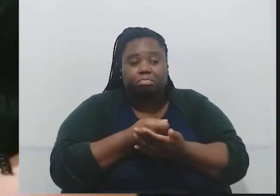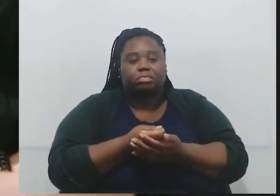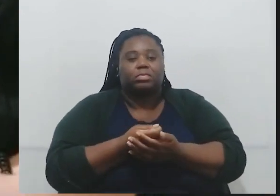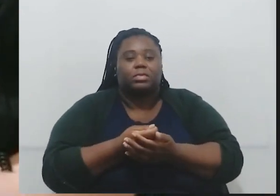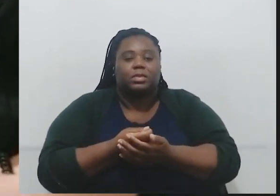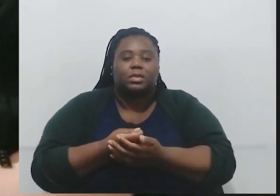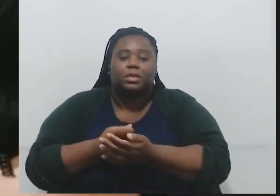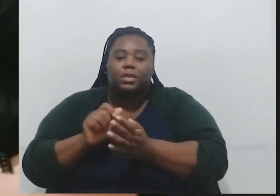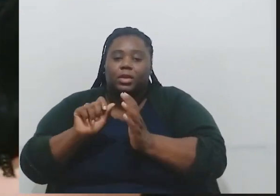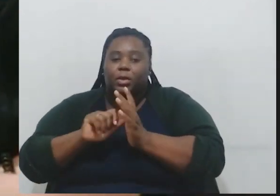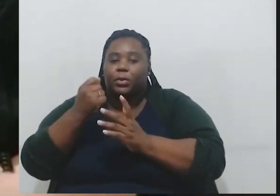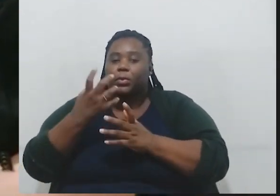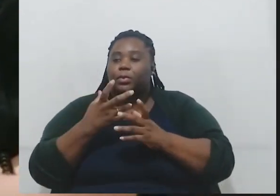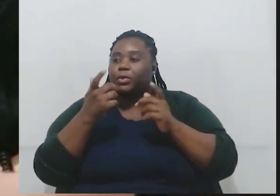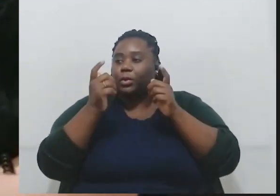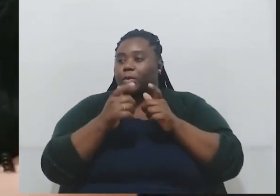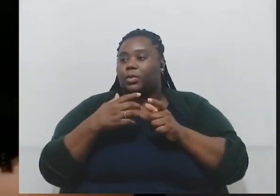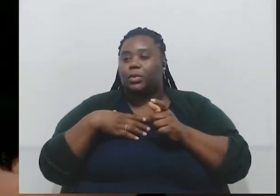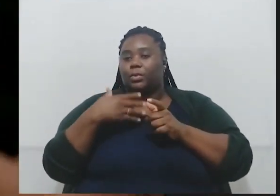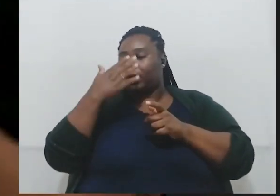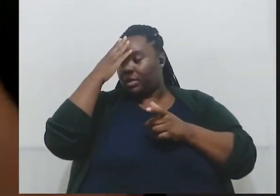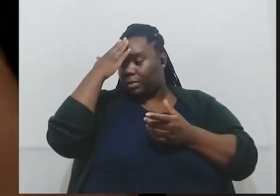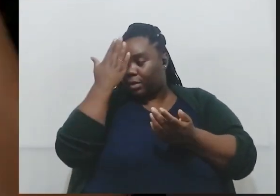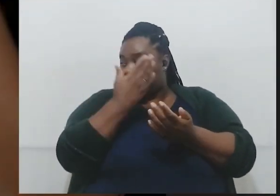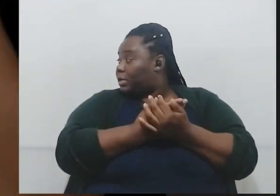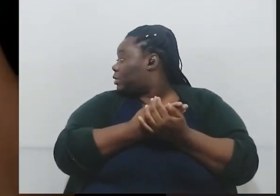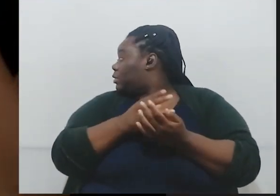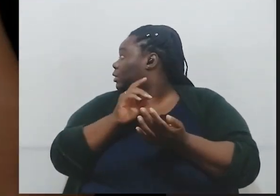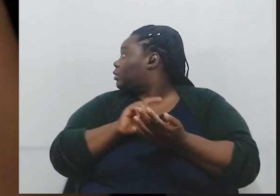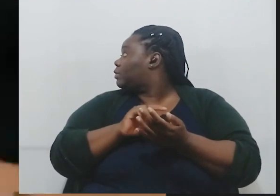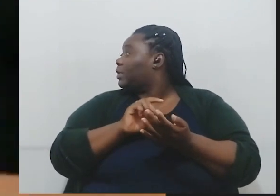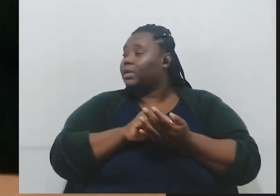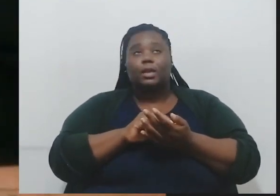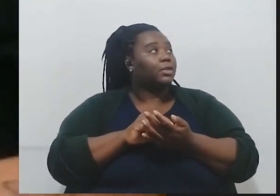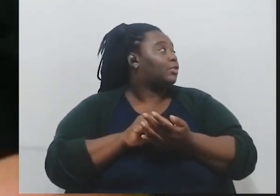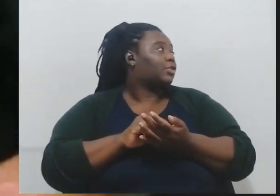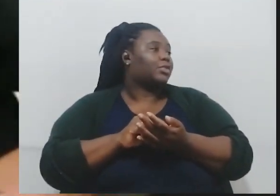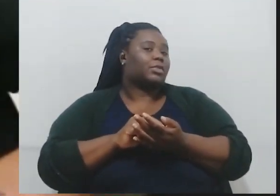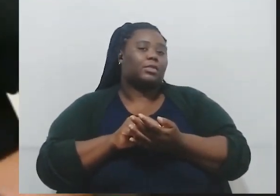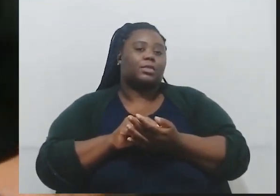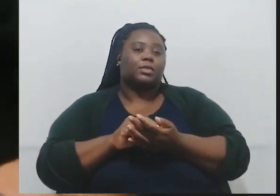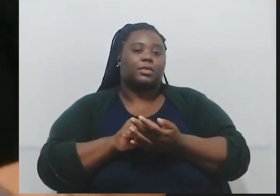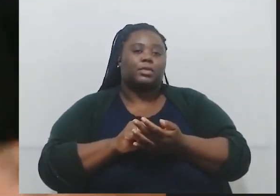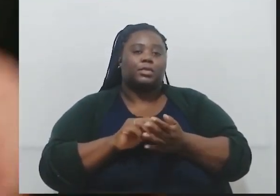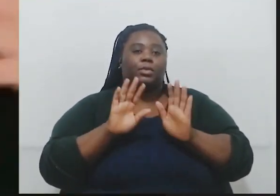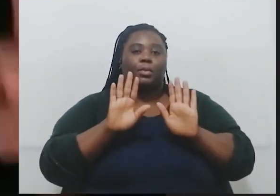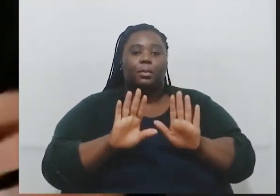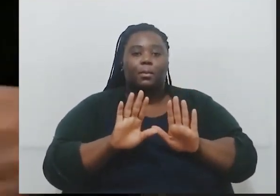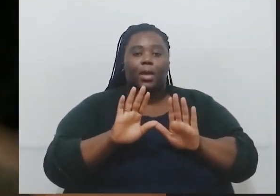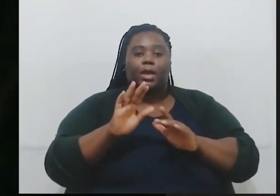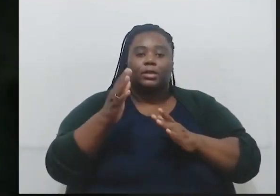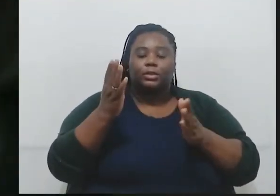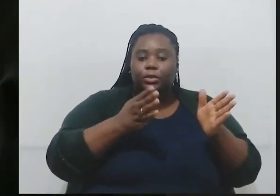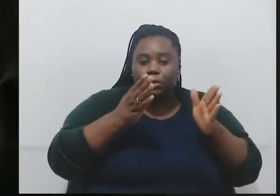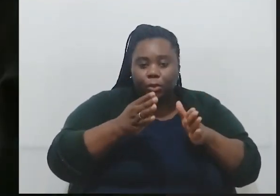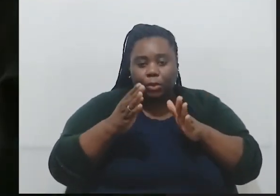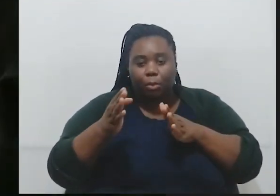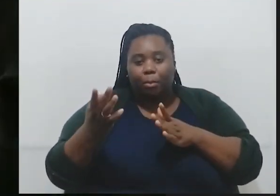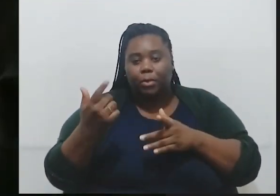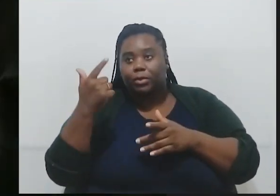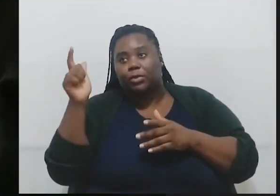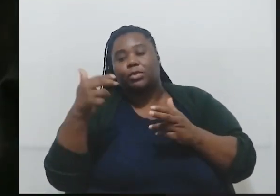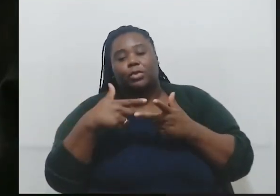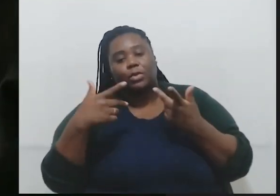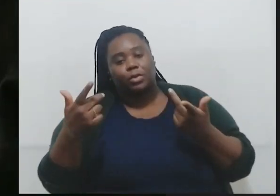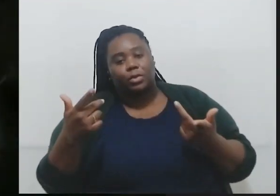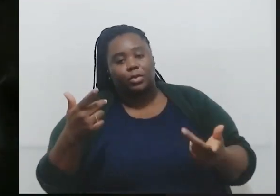sido o único lugar sério mesmo que eu botei fé, que foi o Butô. Enfim, mais enquanto processo do que enquanto imagem. Eu acho que eu tenho